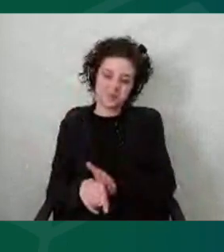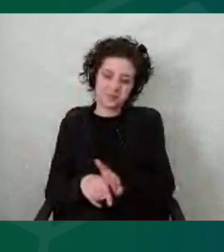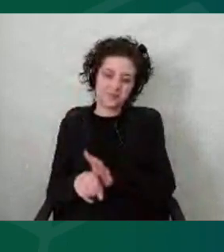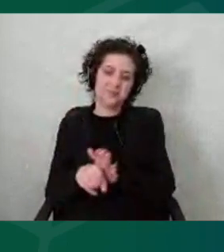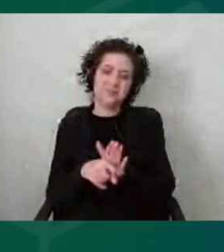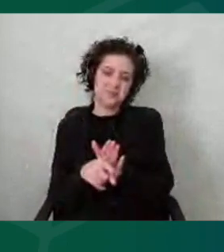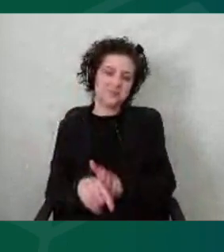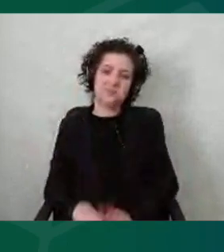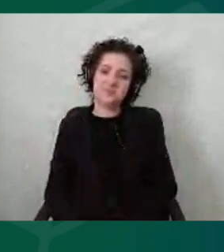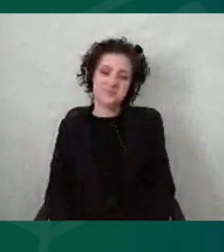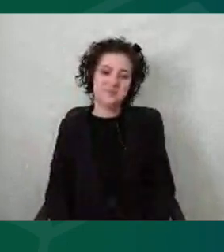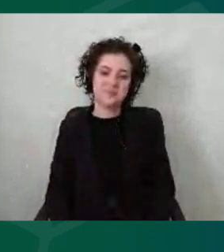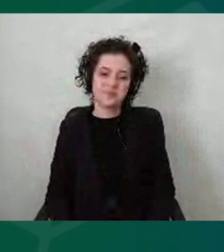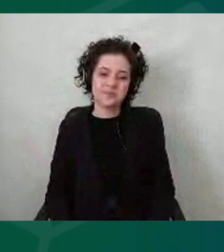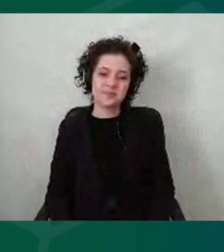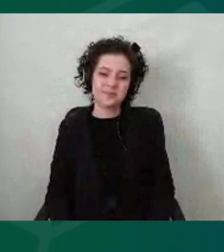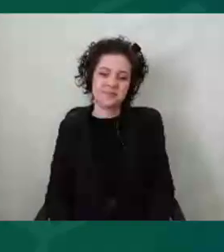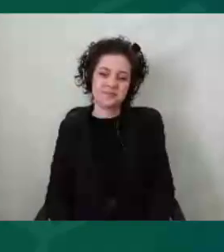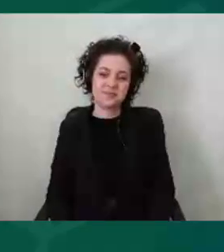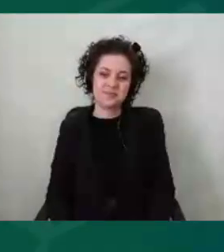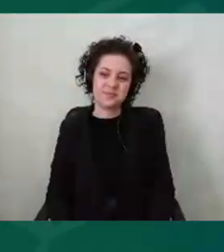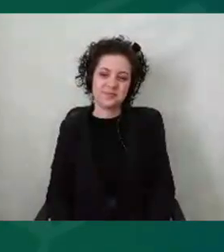trajetória. Próximo.